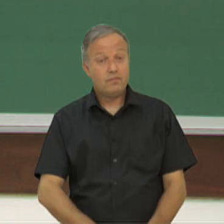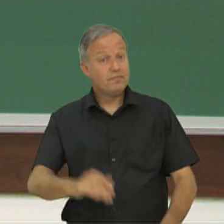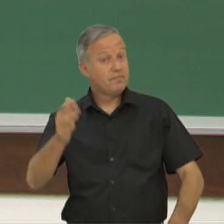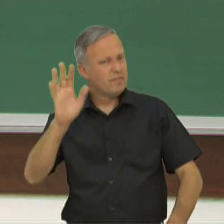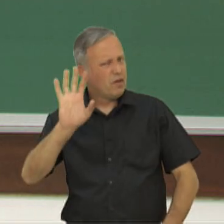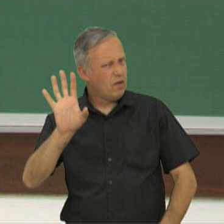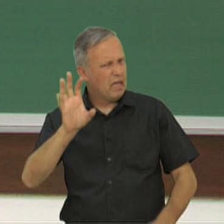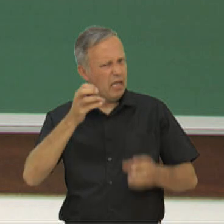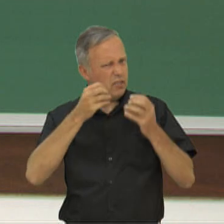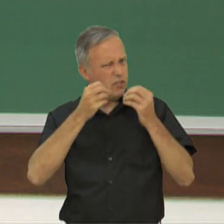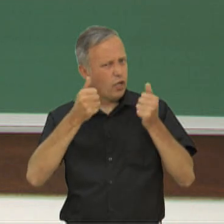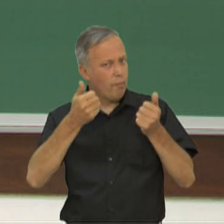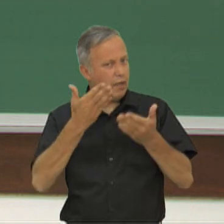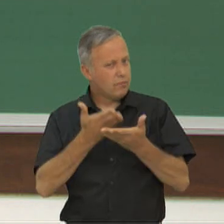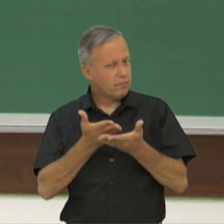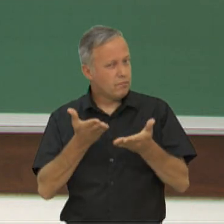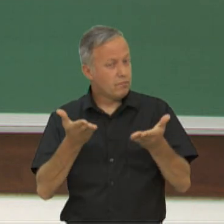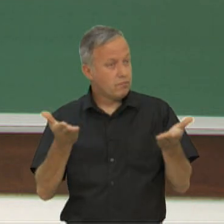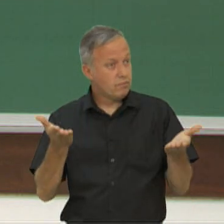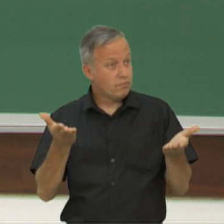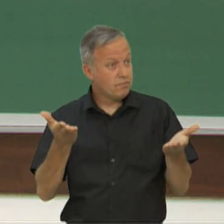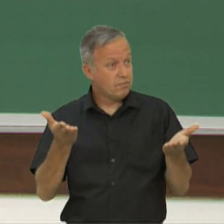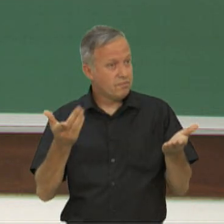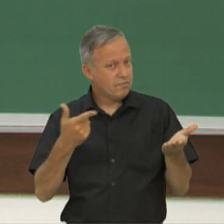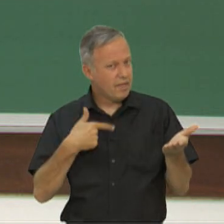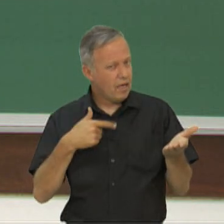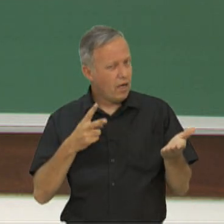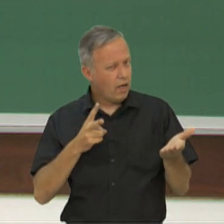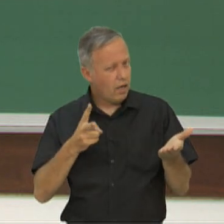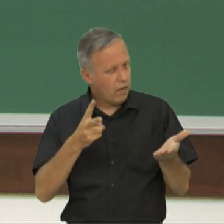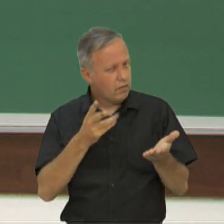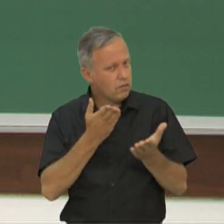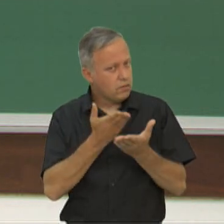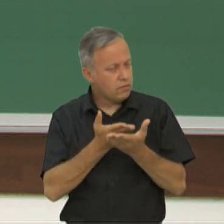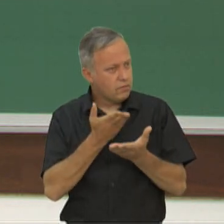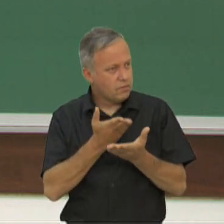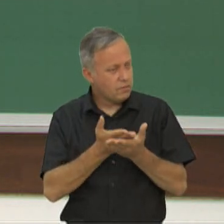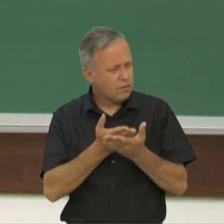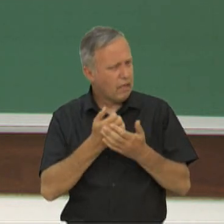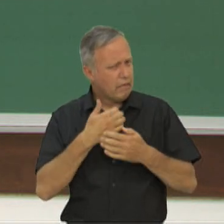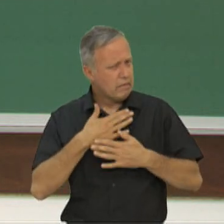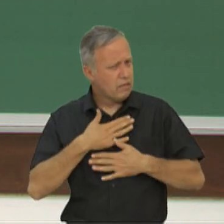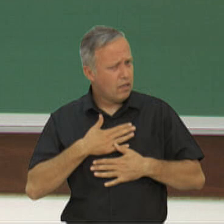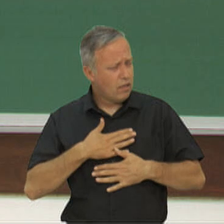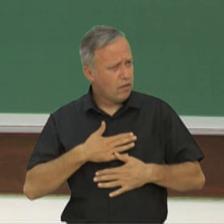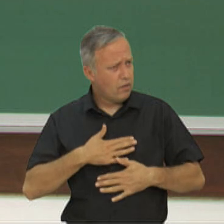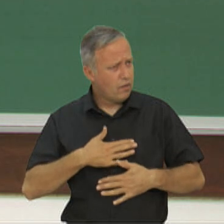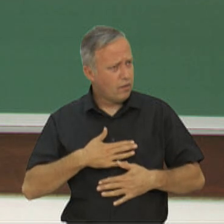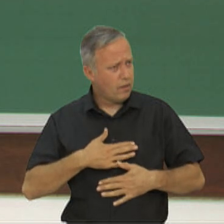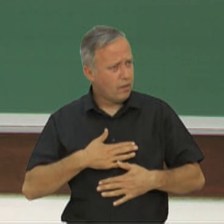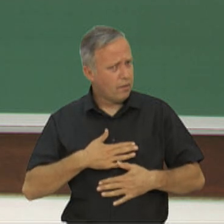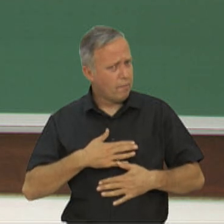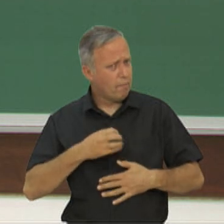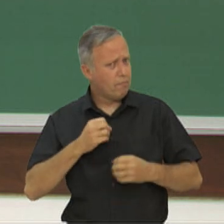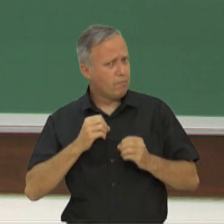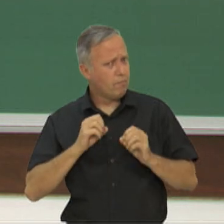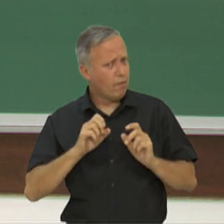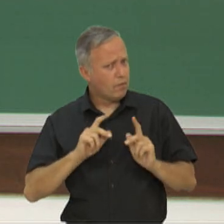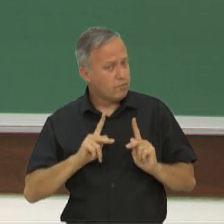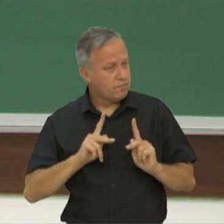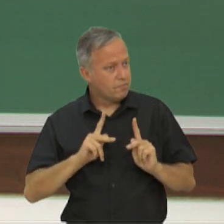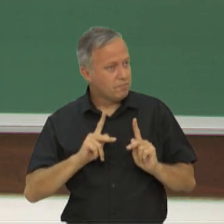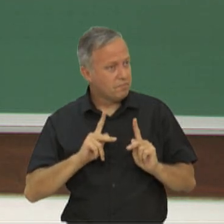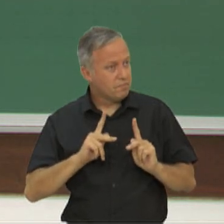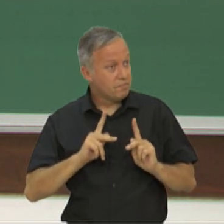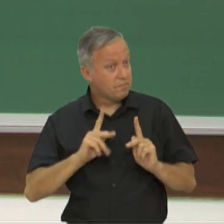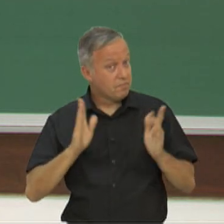Olá pessoal, tudo bem com vocês? E daí, acompanhando as aulas? Tudo tranquilinho? Ótimo! Então é o